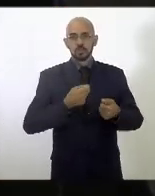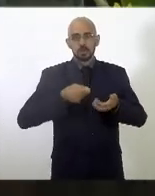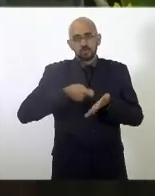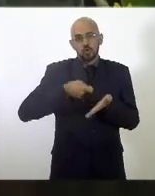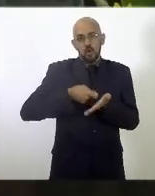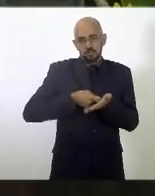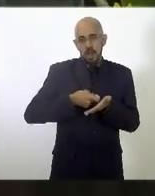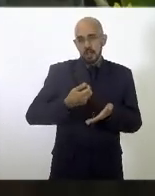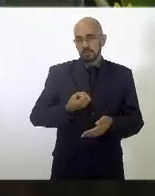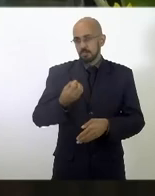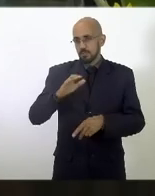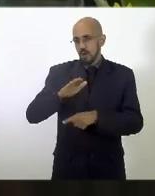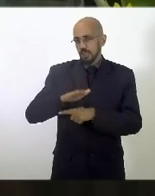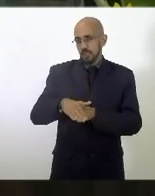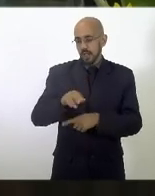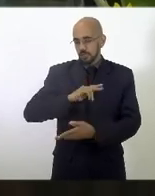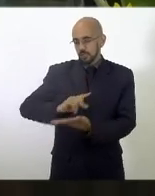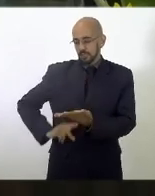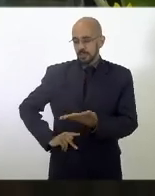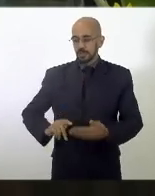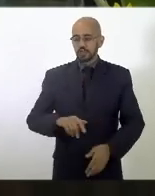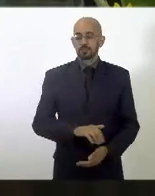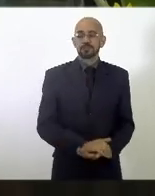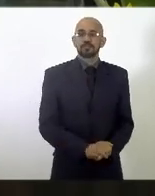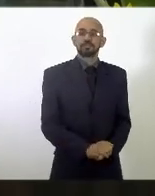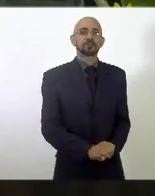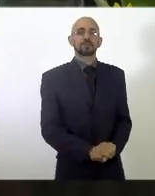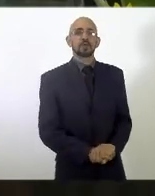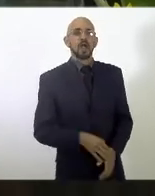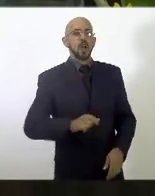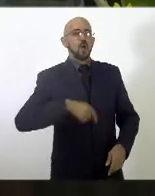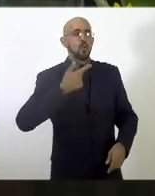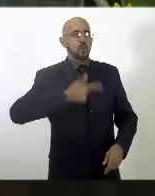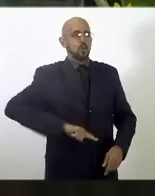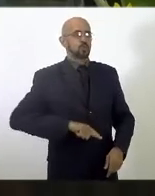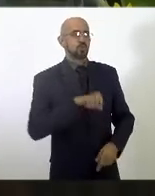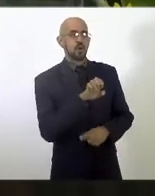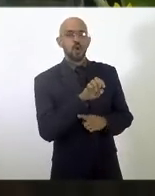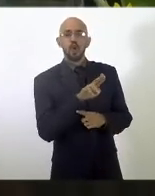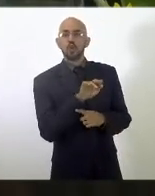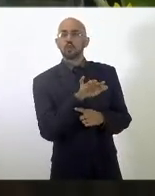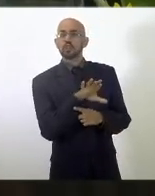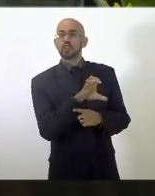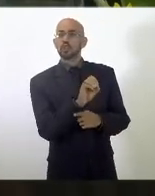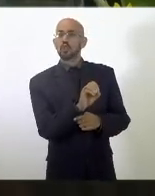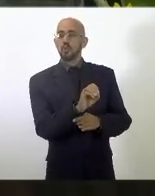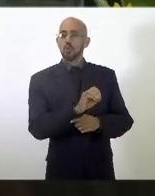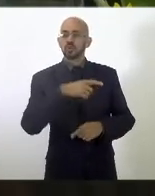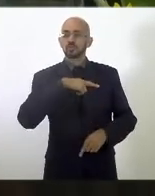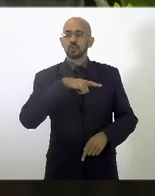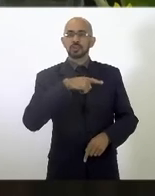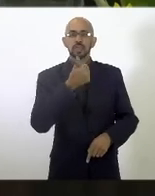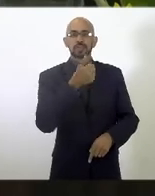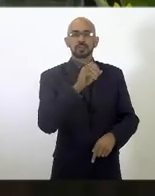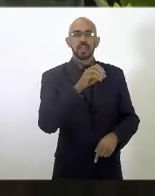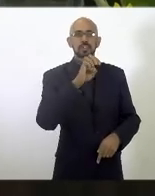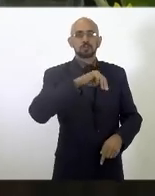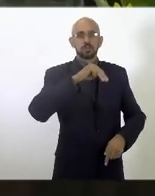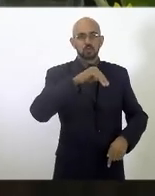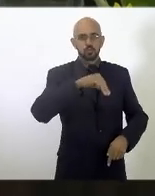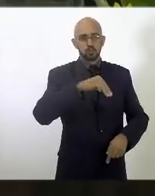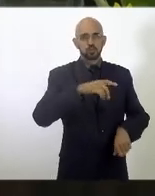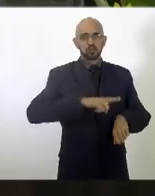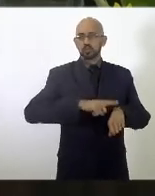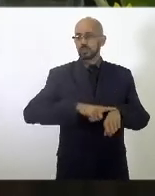tarde. Próximo orador inscrito é o nobre deputado Eurico Júnior. Vossa Excelência dispõe de 10 minutos no tempo